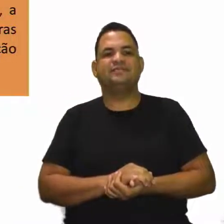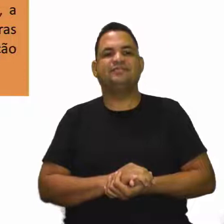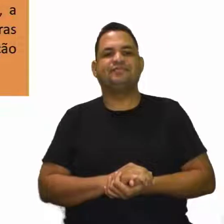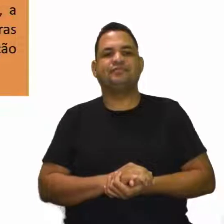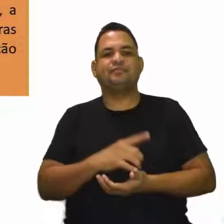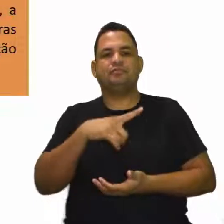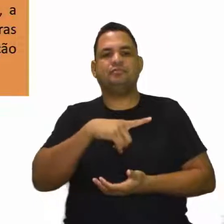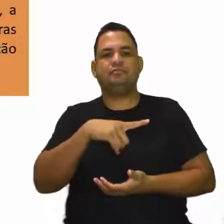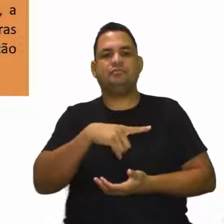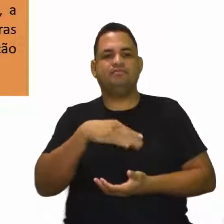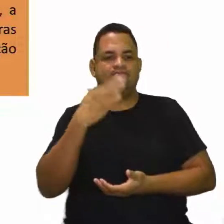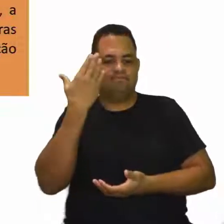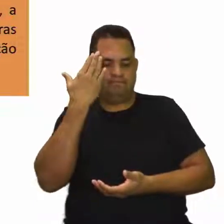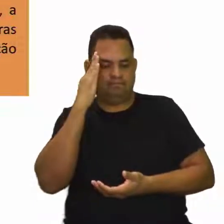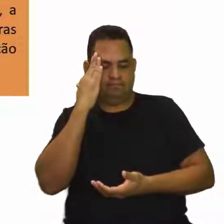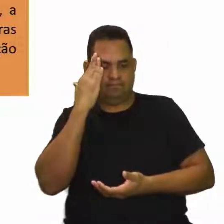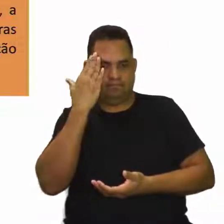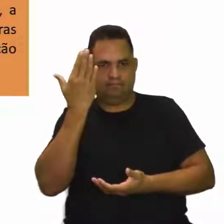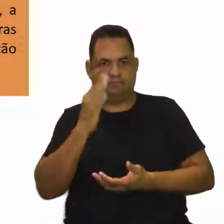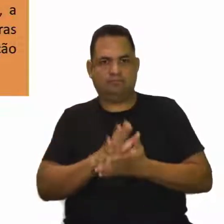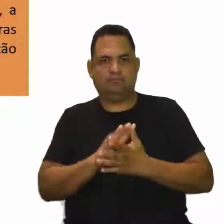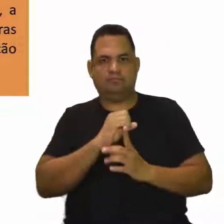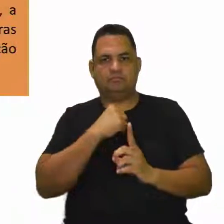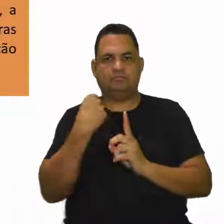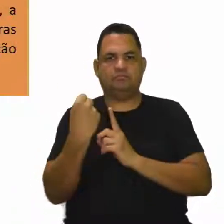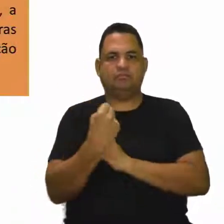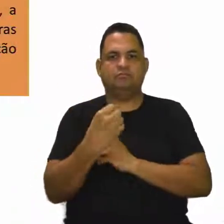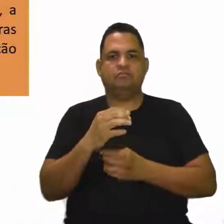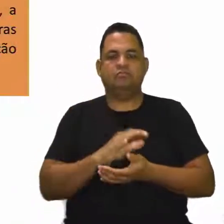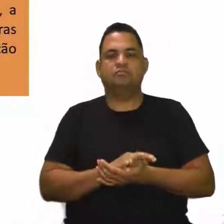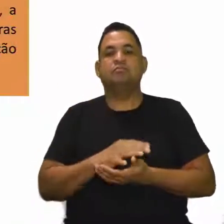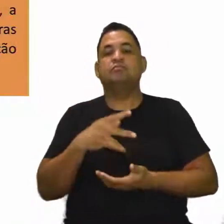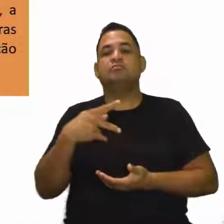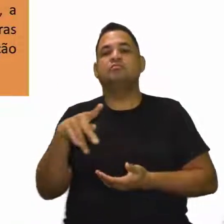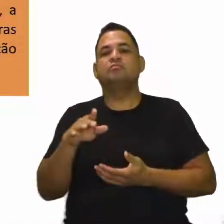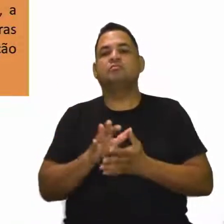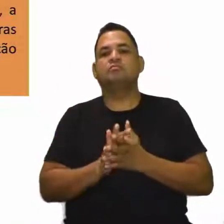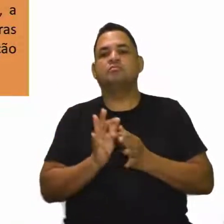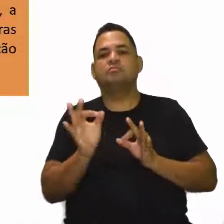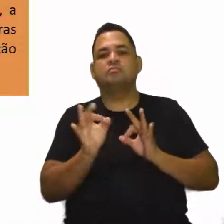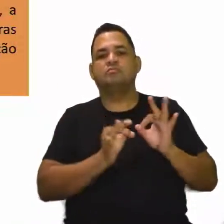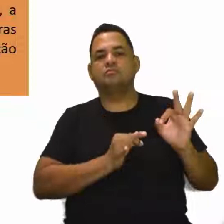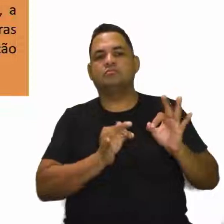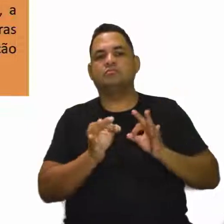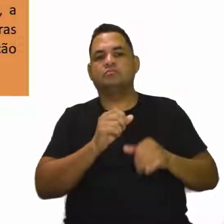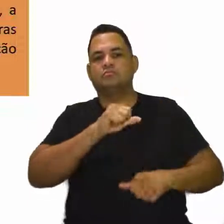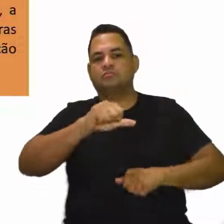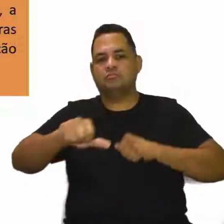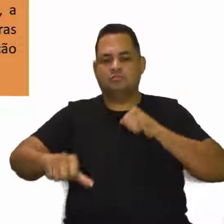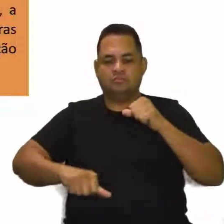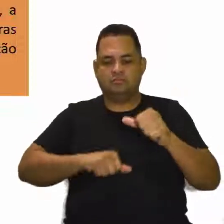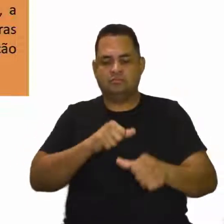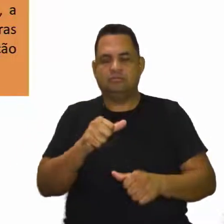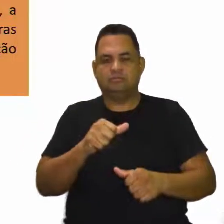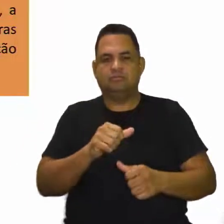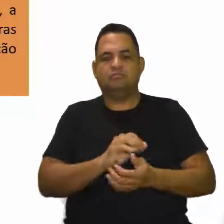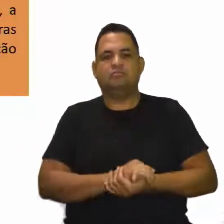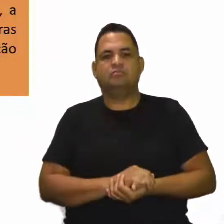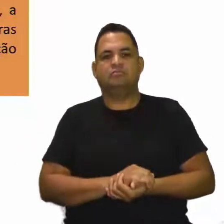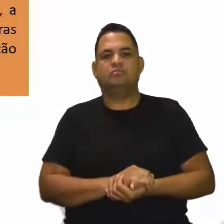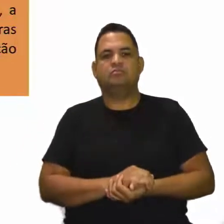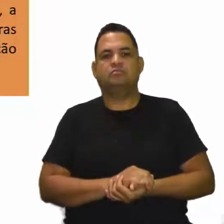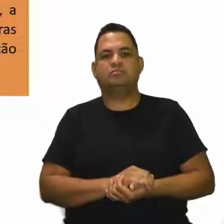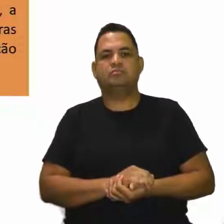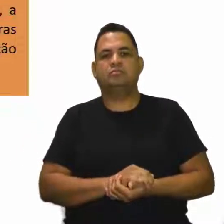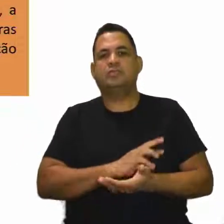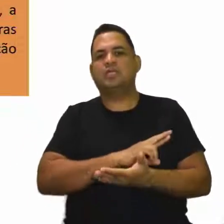tu terás que compreender a sociedade em seu processo de formação e de mudanças e